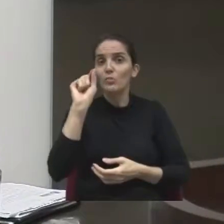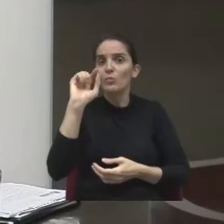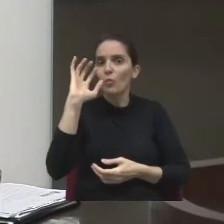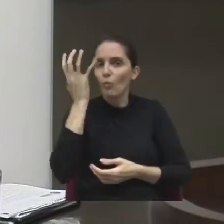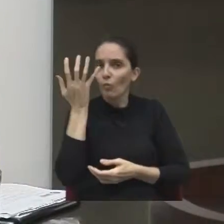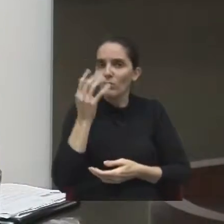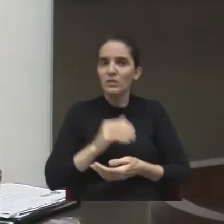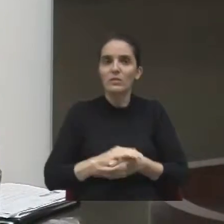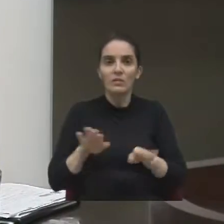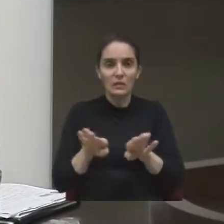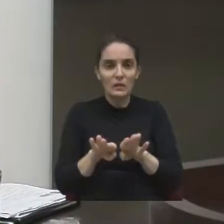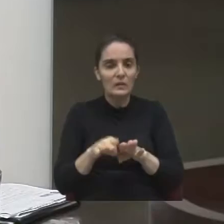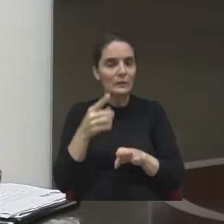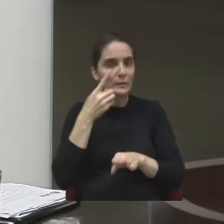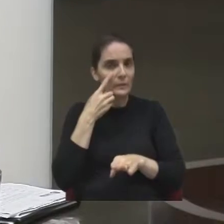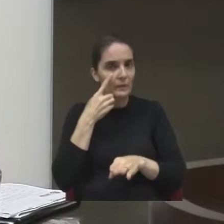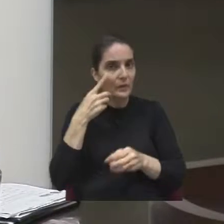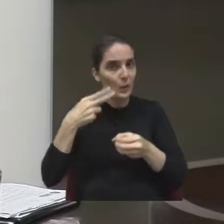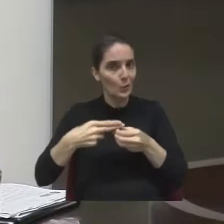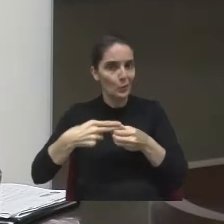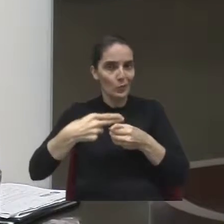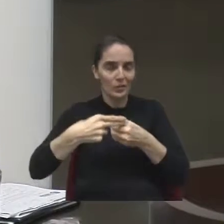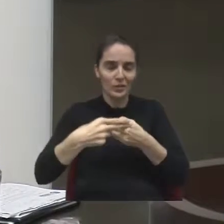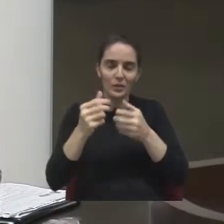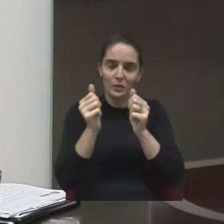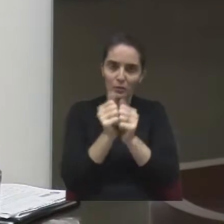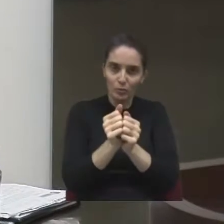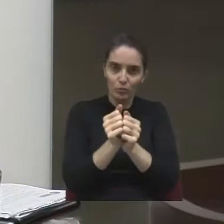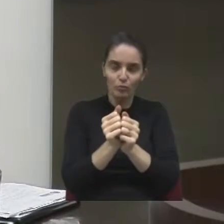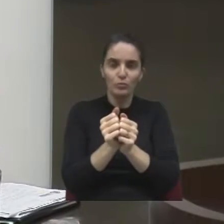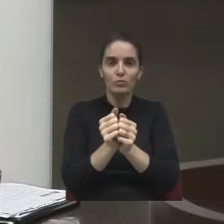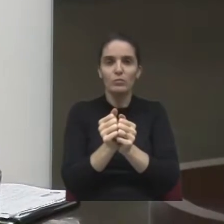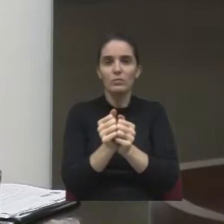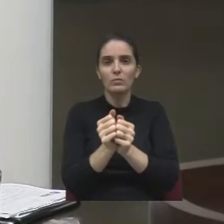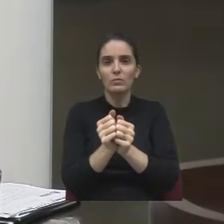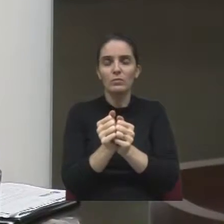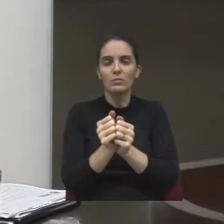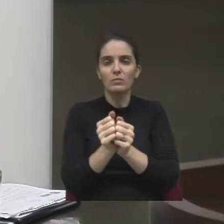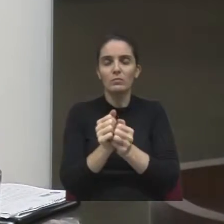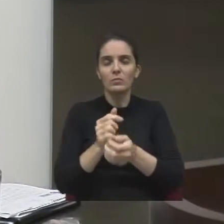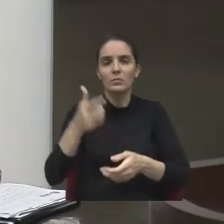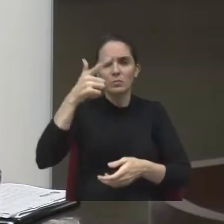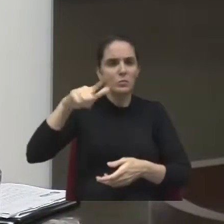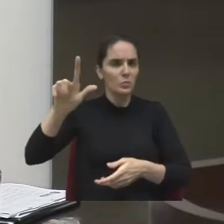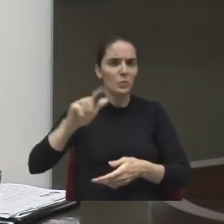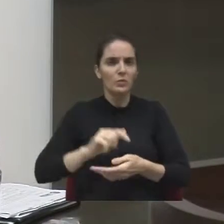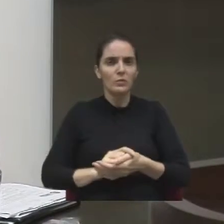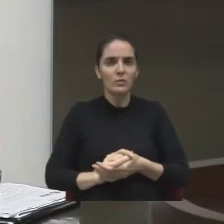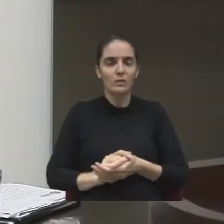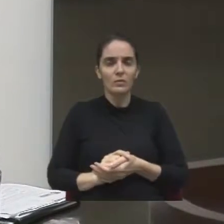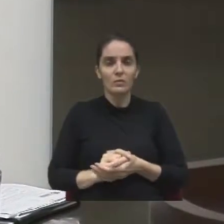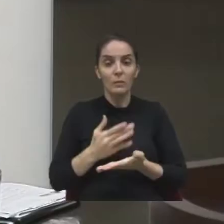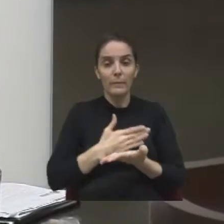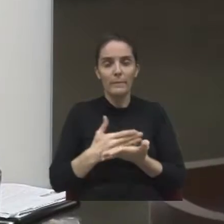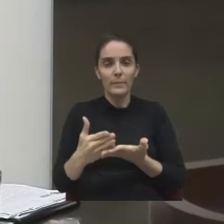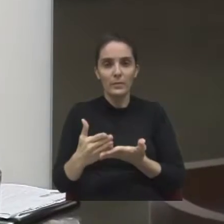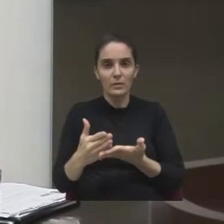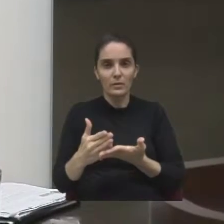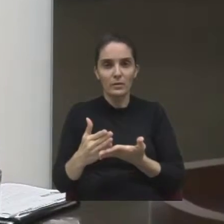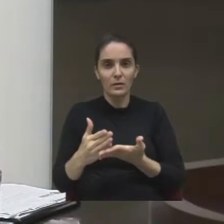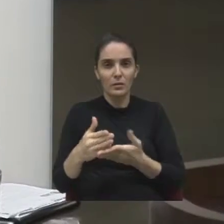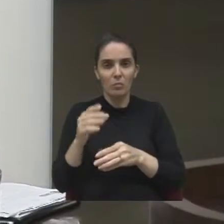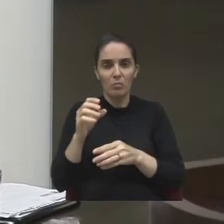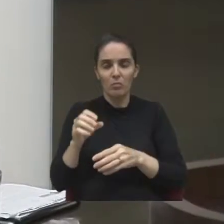que a Unicamp, junto com outra, estão desenvolvendo uma bactéria visando que faz com